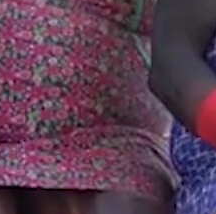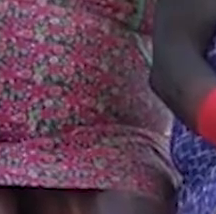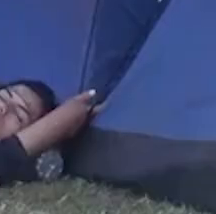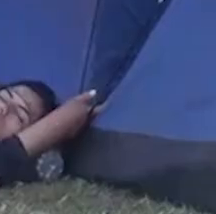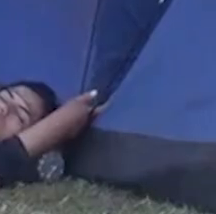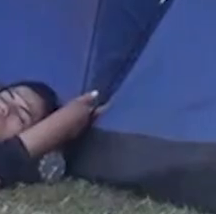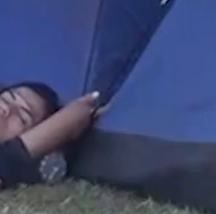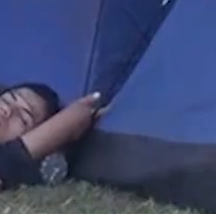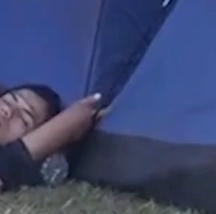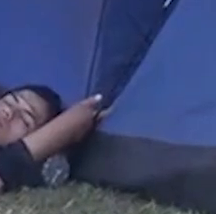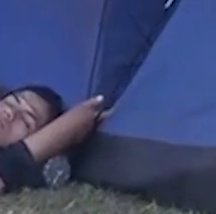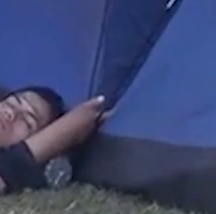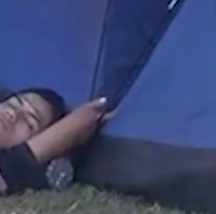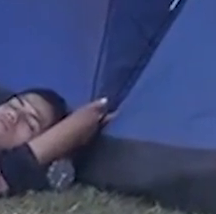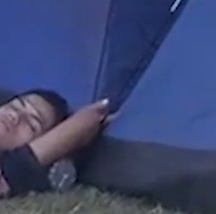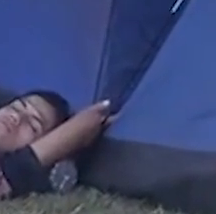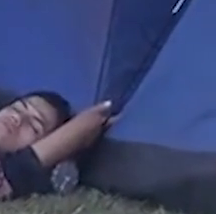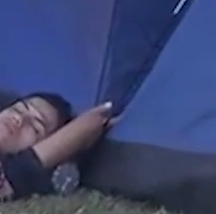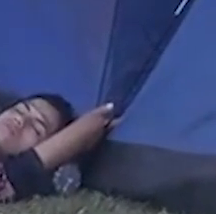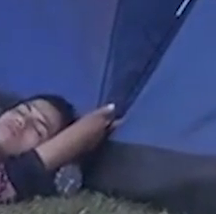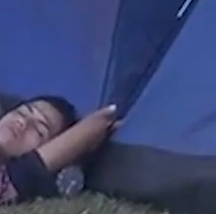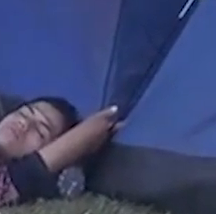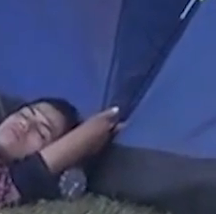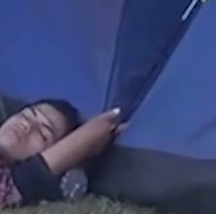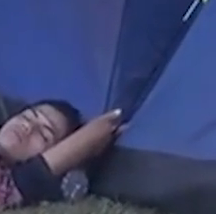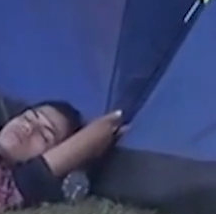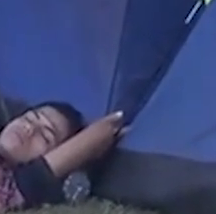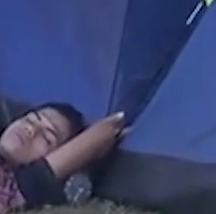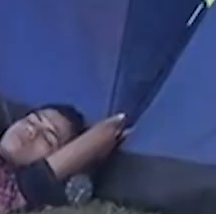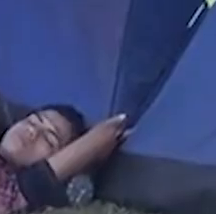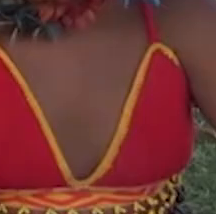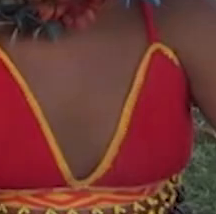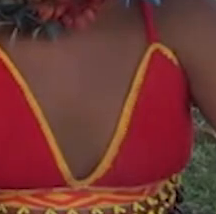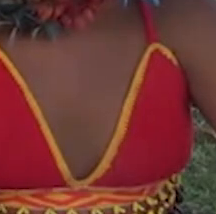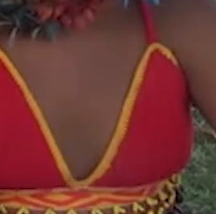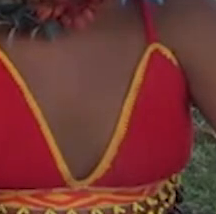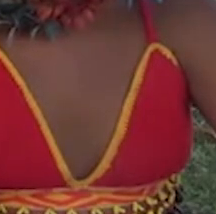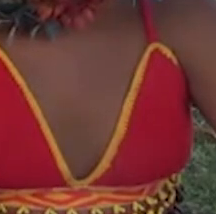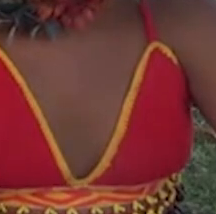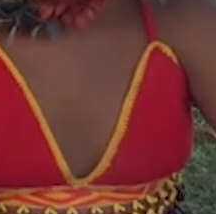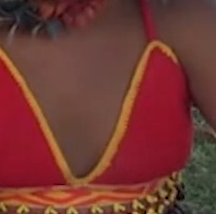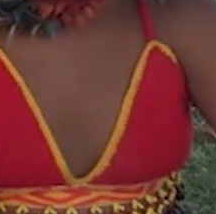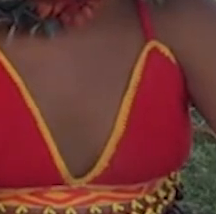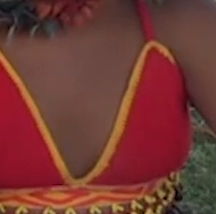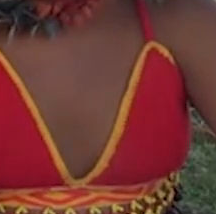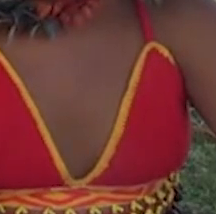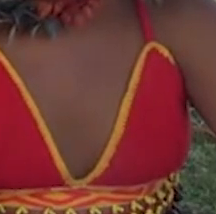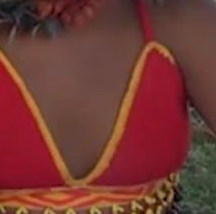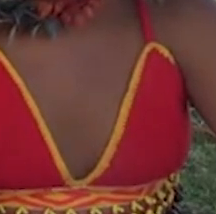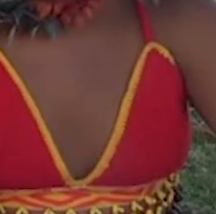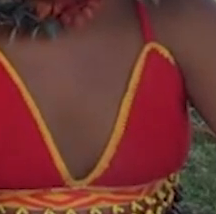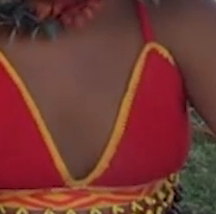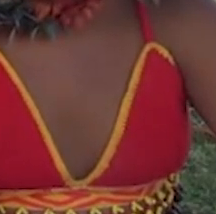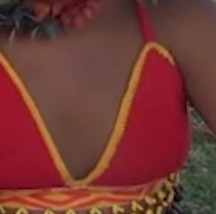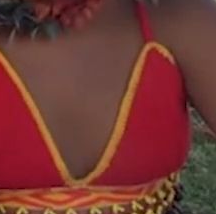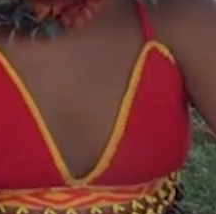portugueses, muito antes de 1500. Porque a mineração, se entrar nos territórios indígenas,